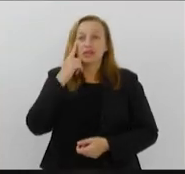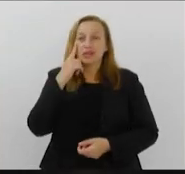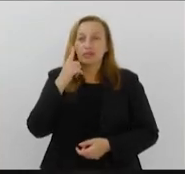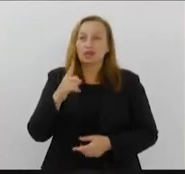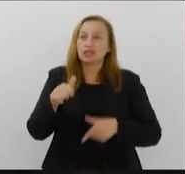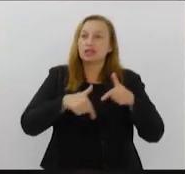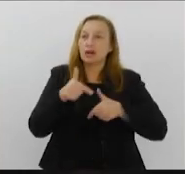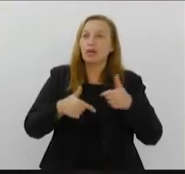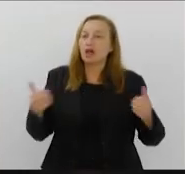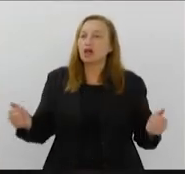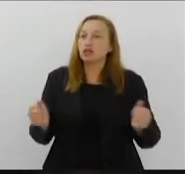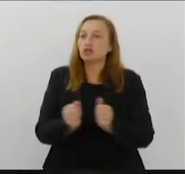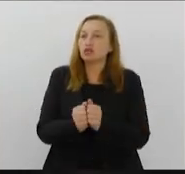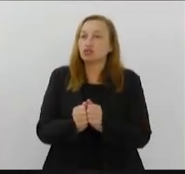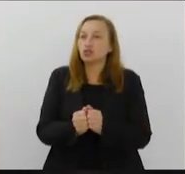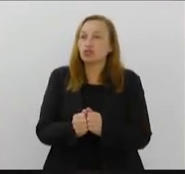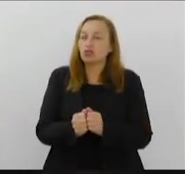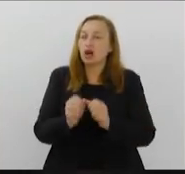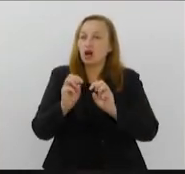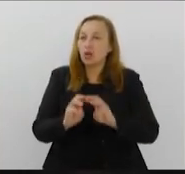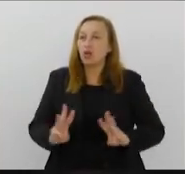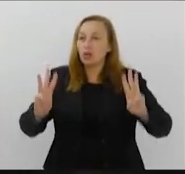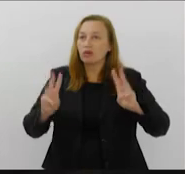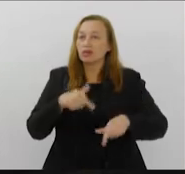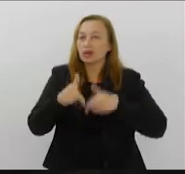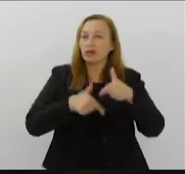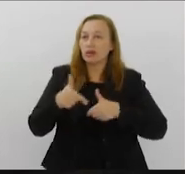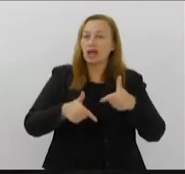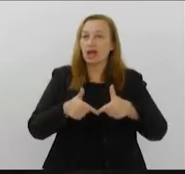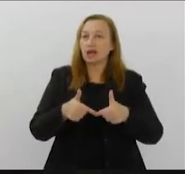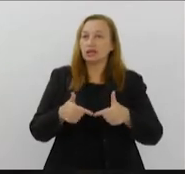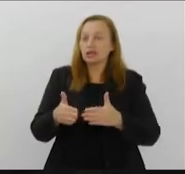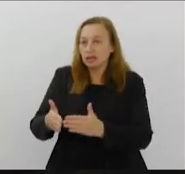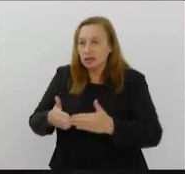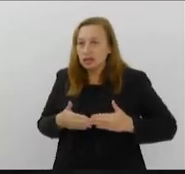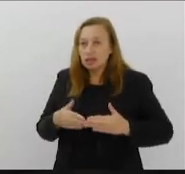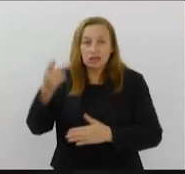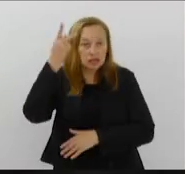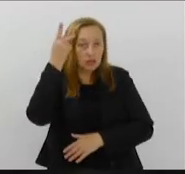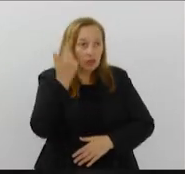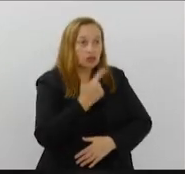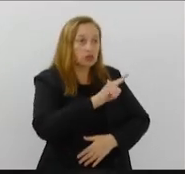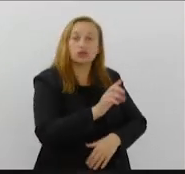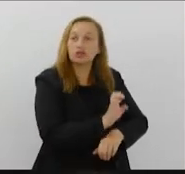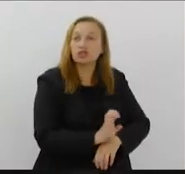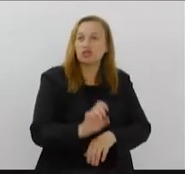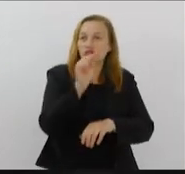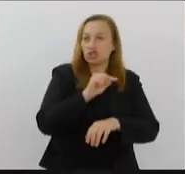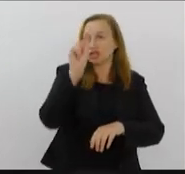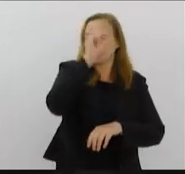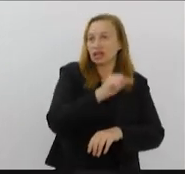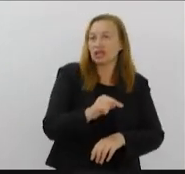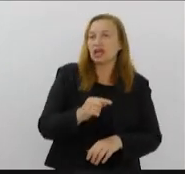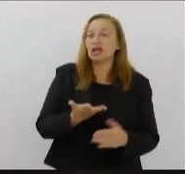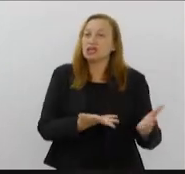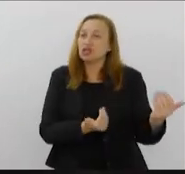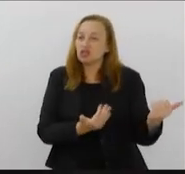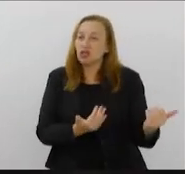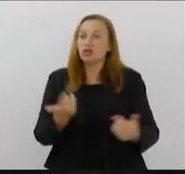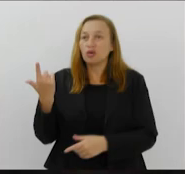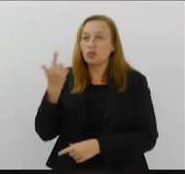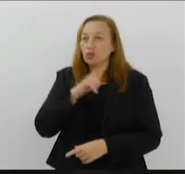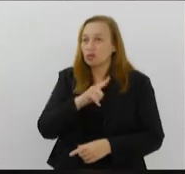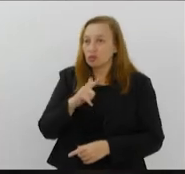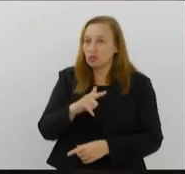em conjunto com as ONGs para levar, já que a gente tem as licenças em São Paulo, depois nos outros estados, esse jovem aprendiz que considera essas